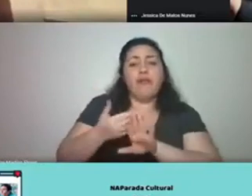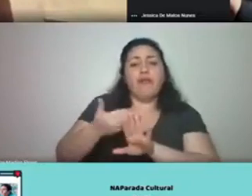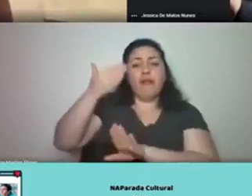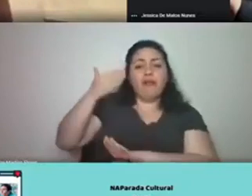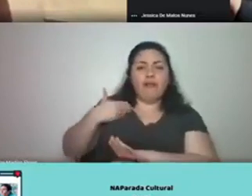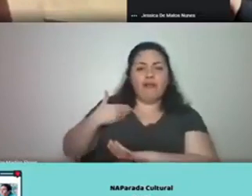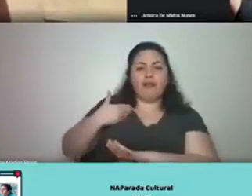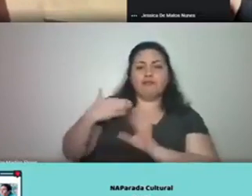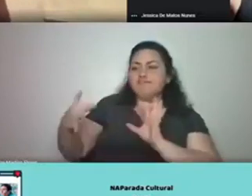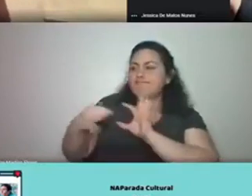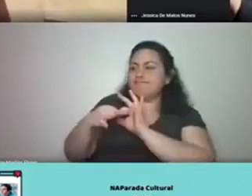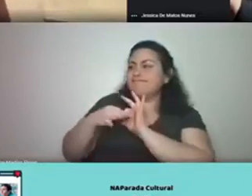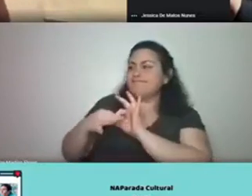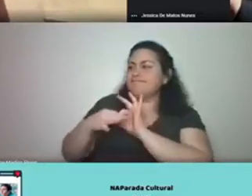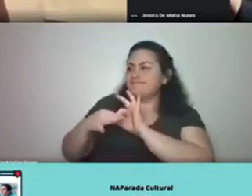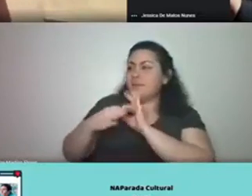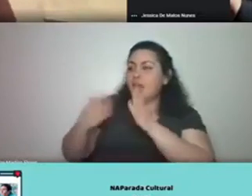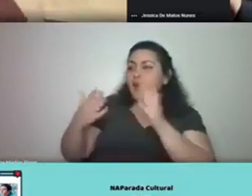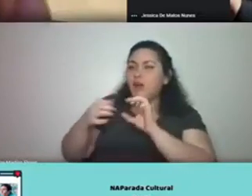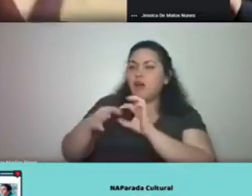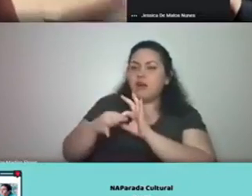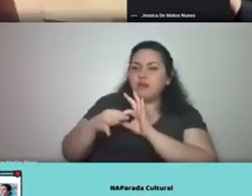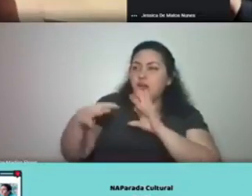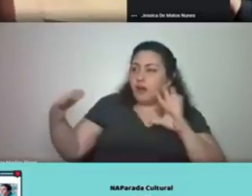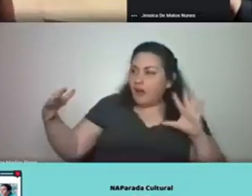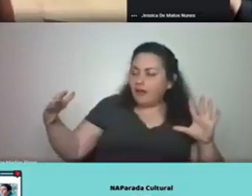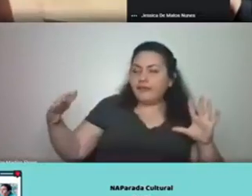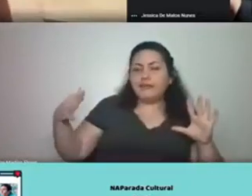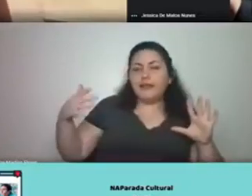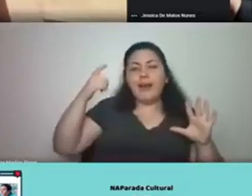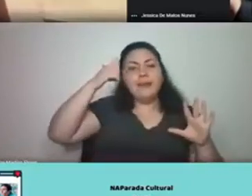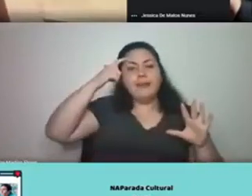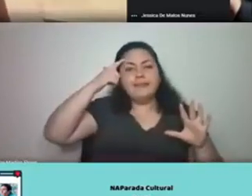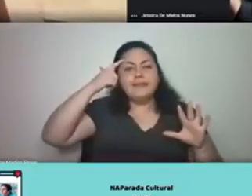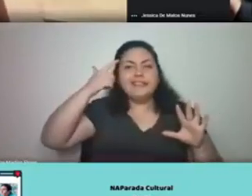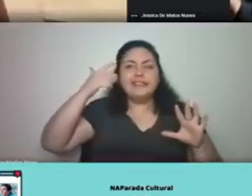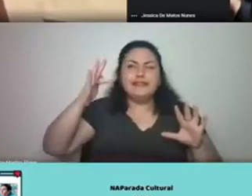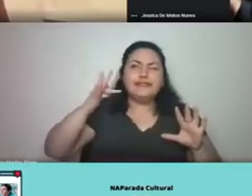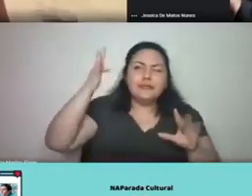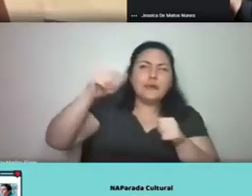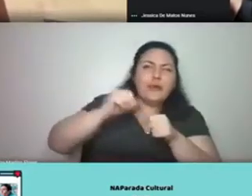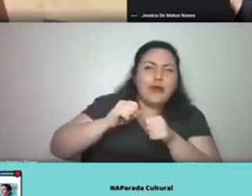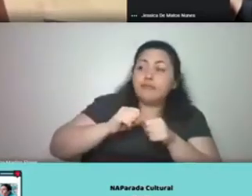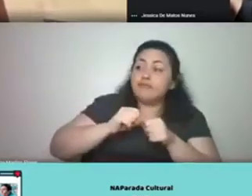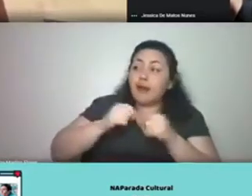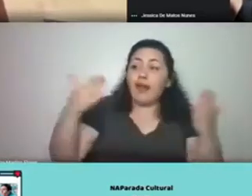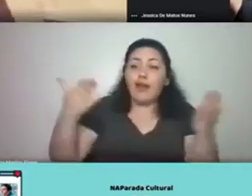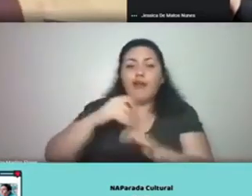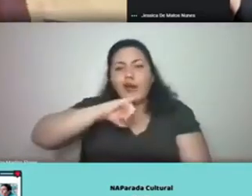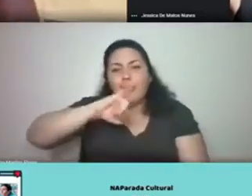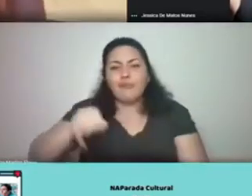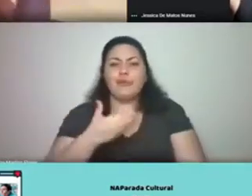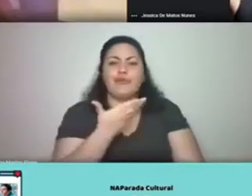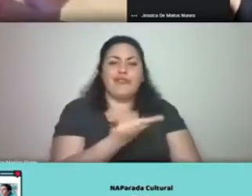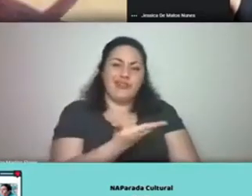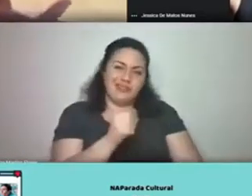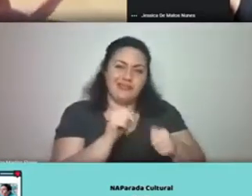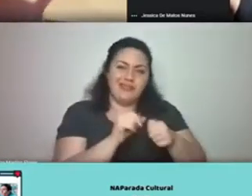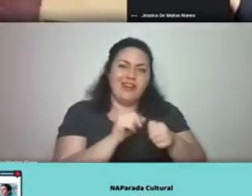deixar em segundo plano, né, ou para uma próxima oportunidade, né? Então, também tem